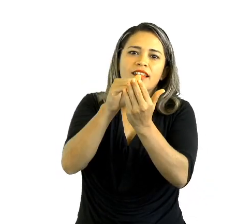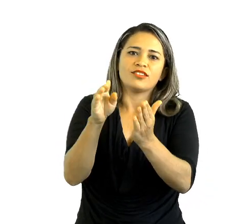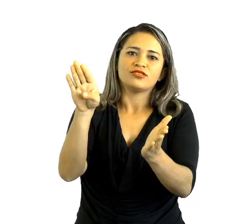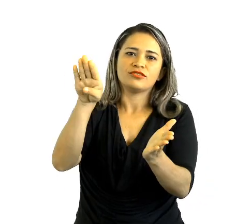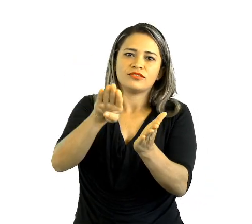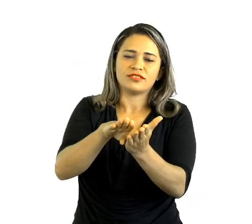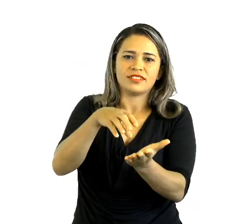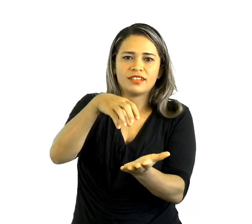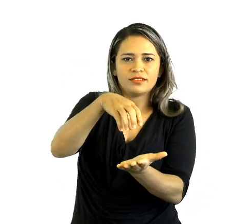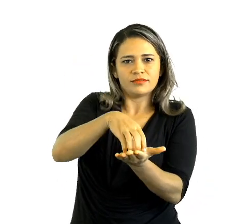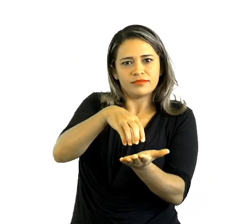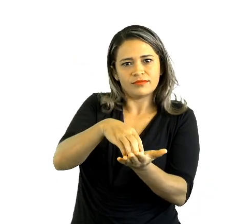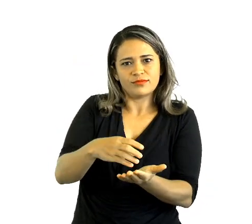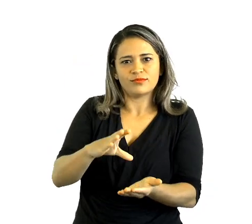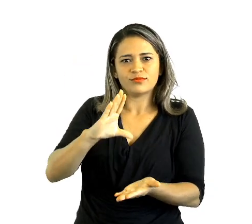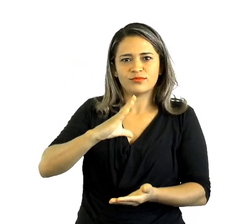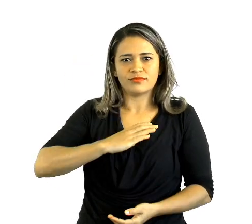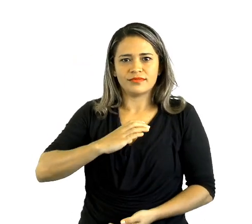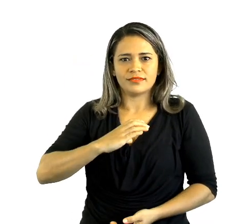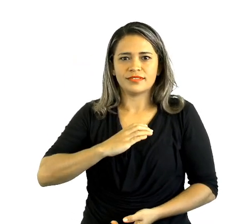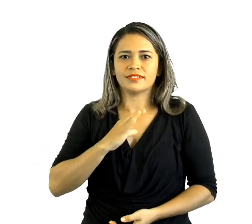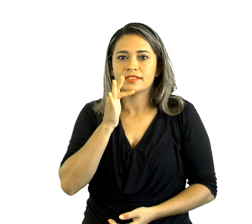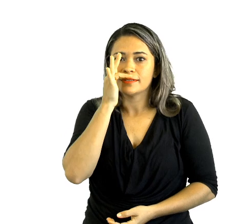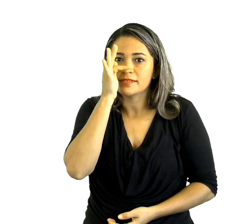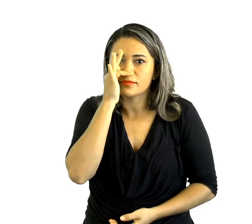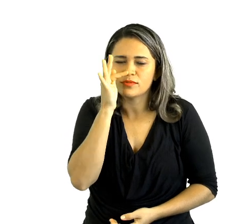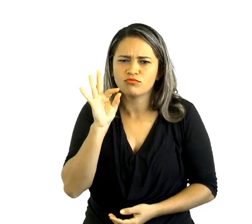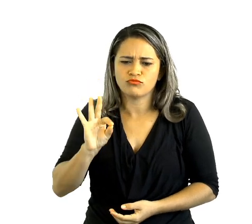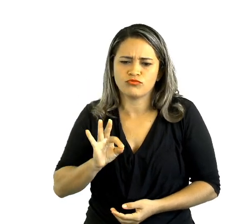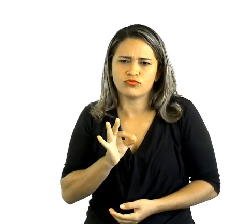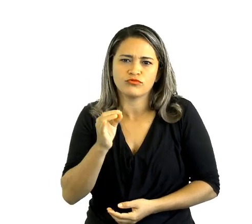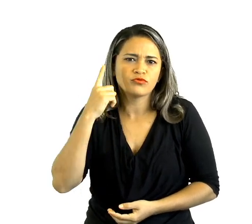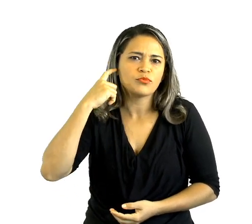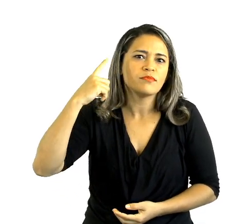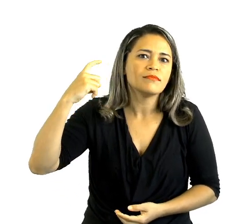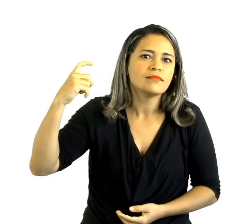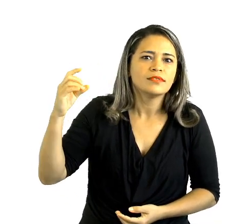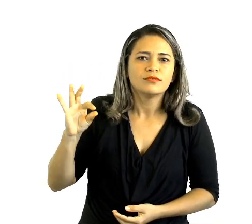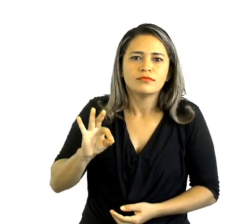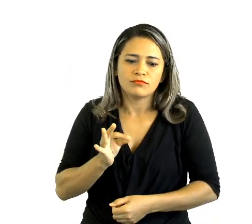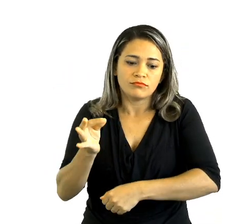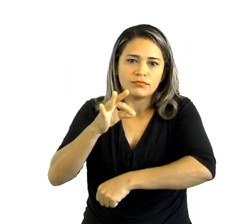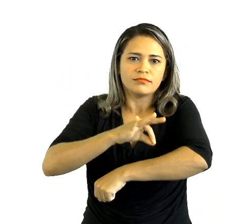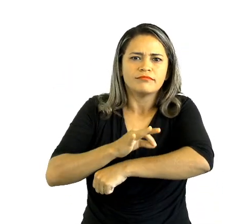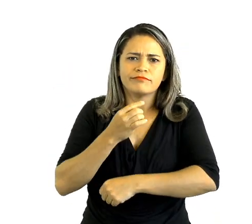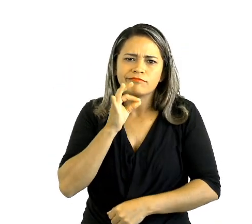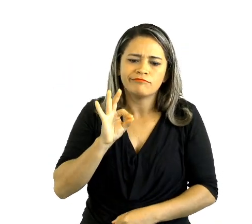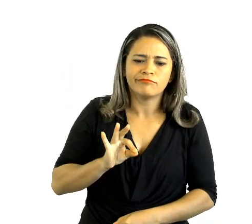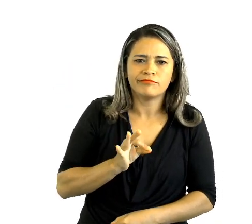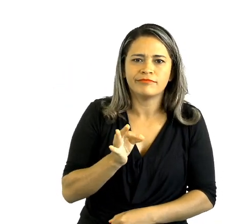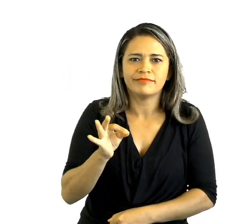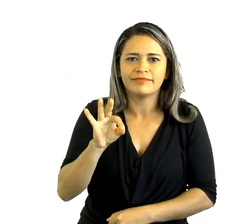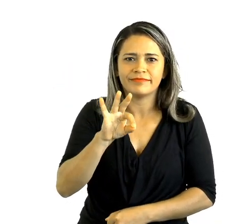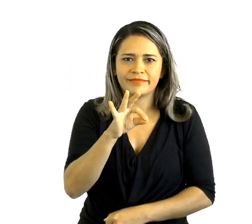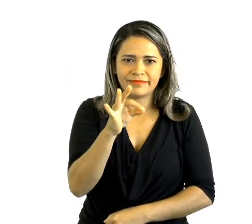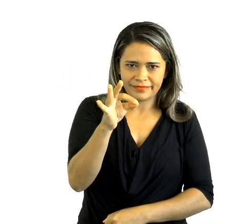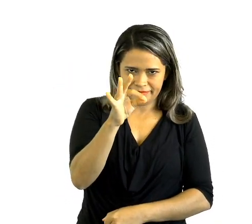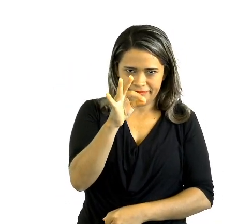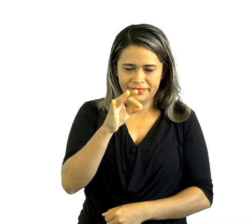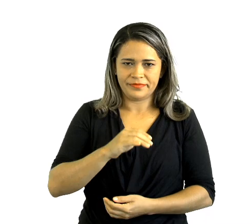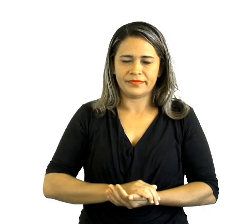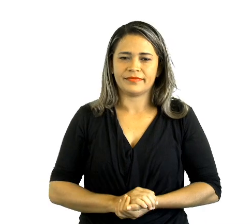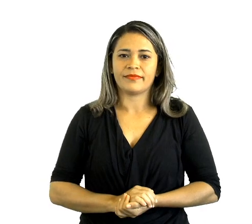da flor, que o barulho que a abelha faz, que é o zum, zum, zum, zum. Esse